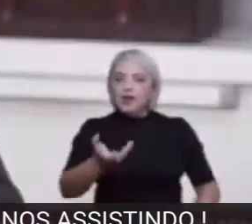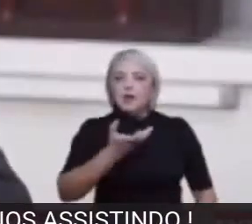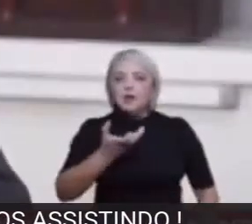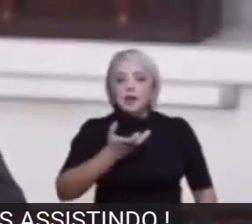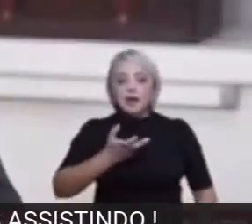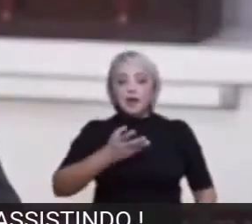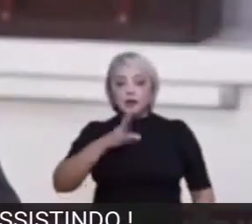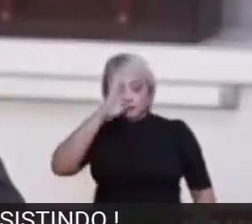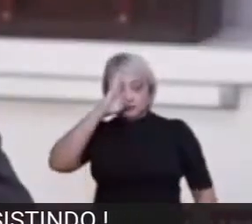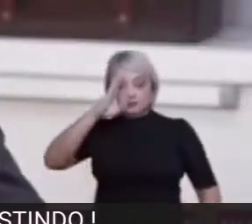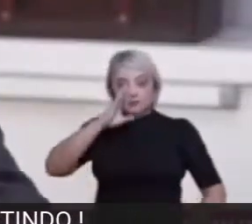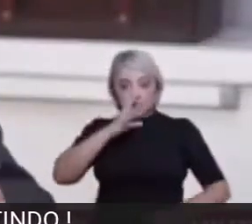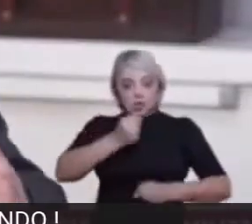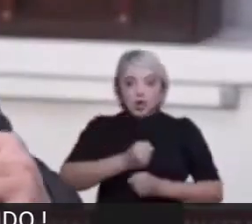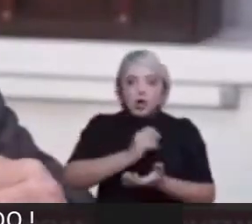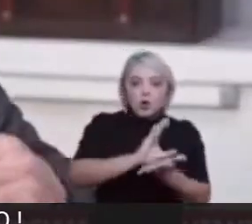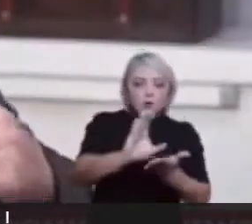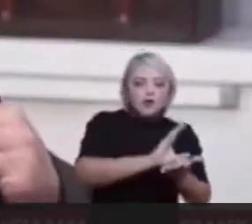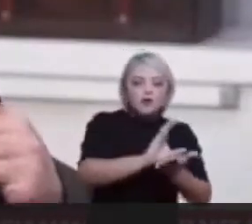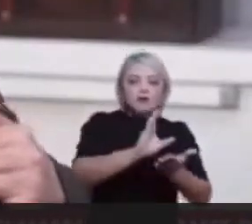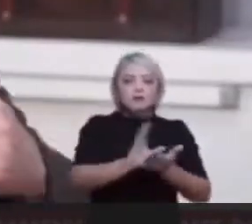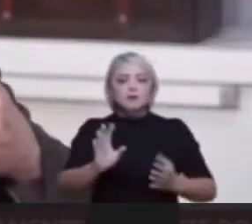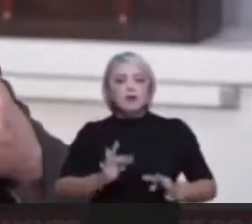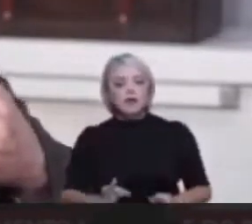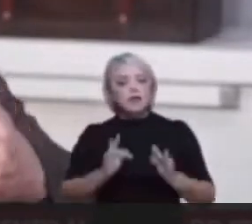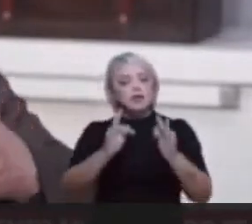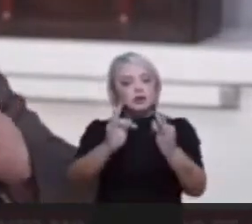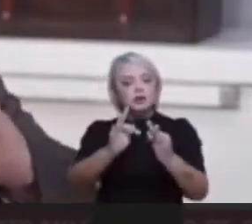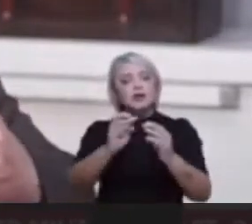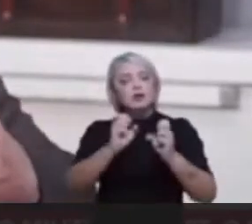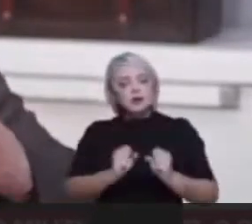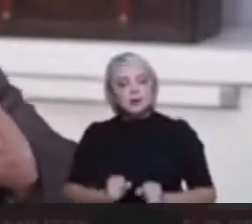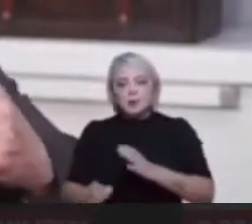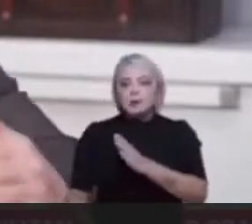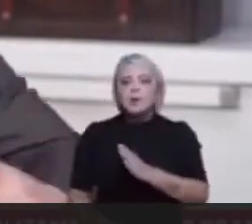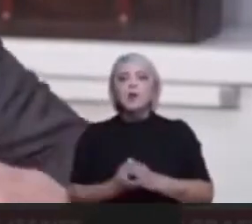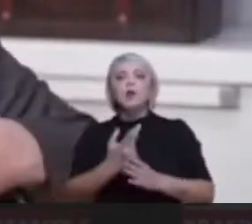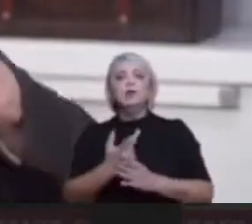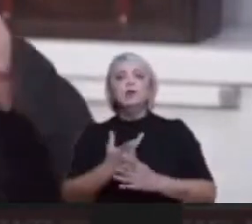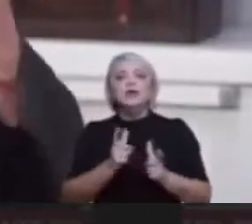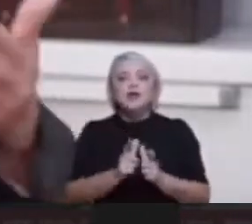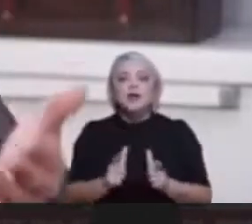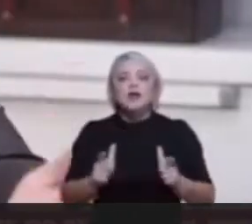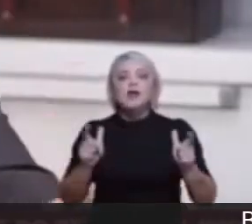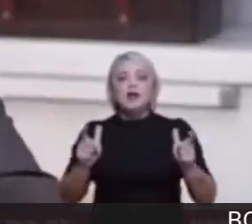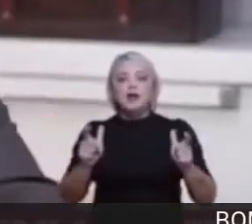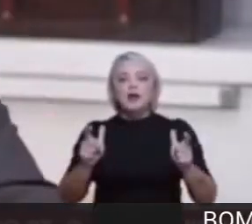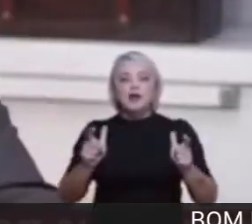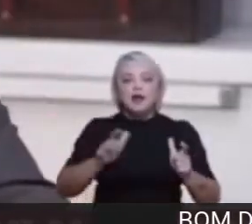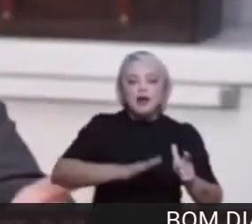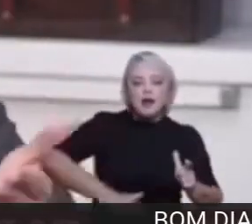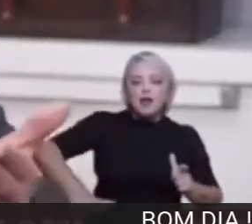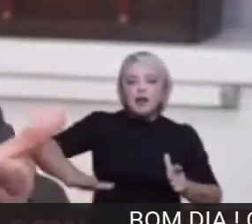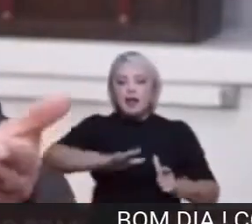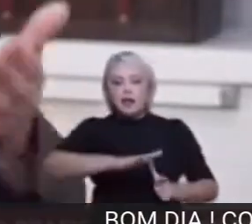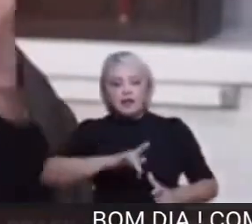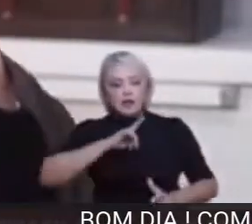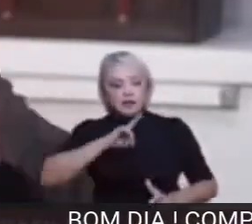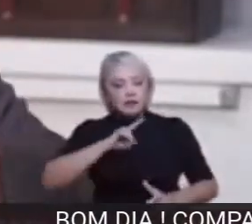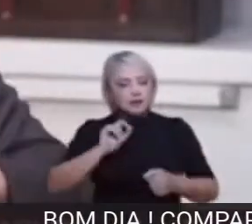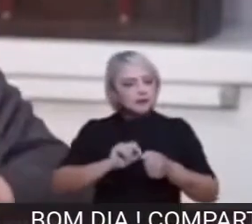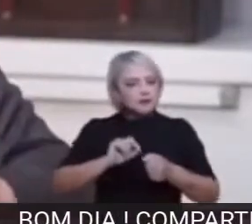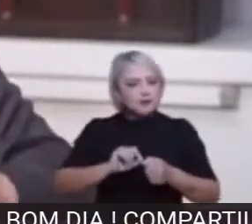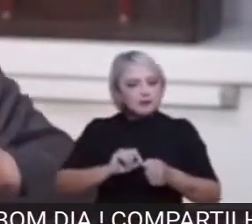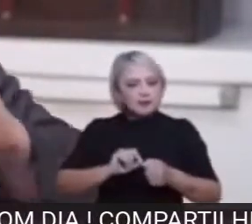com investimento em tecnologia para que a gente possa produzir grande parte das armas que nós temos que fazer para